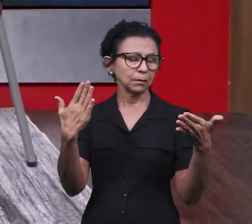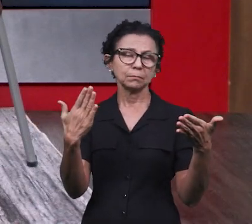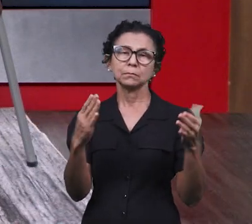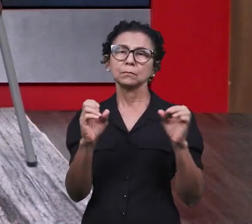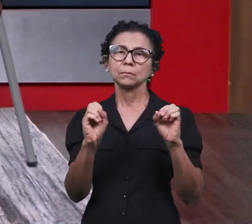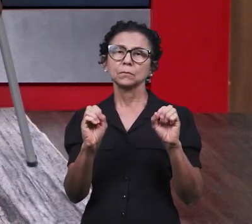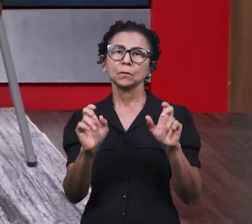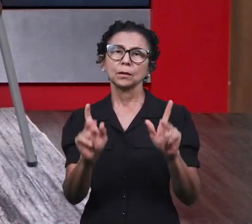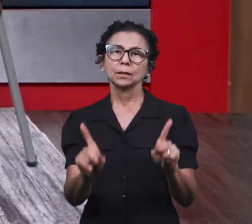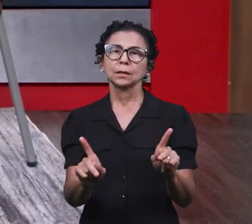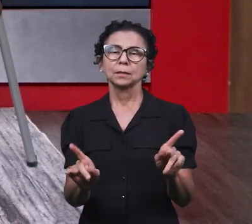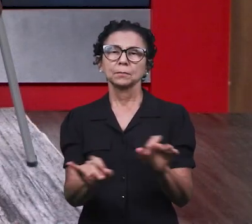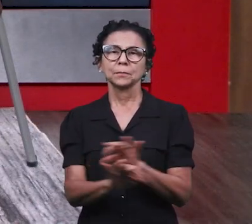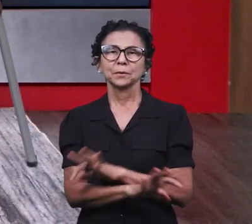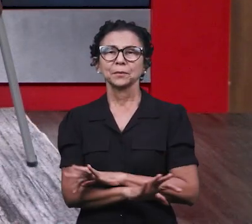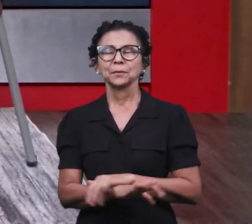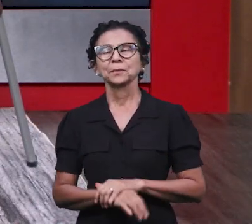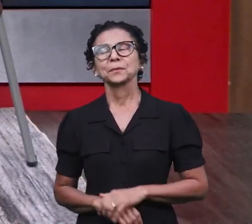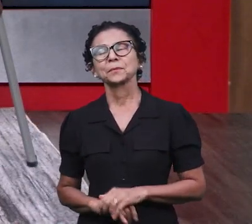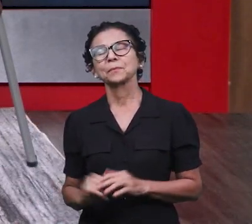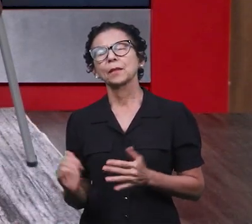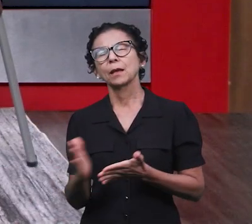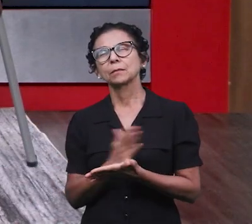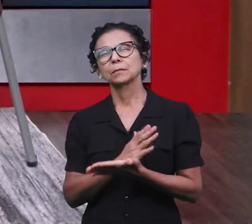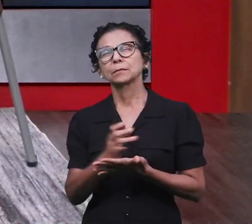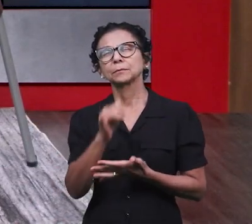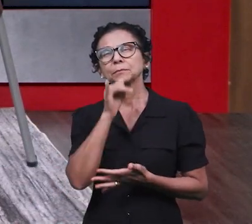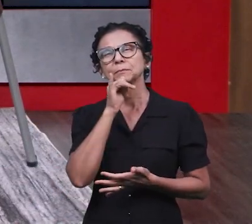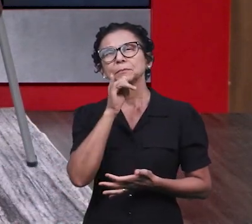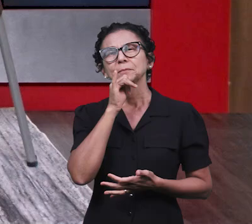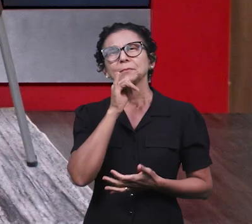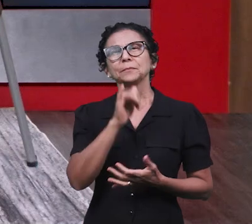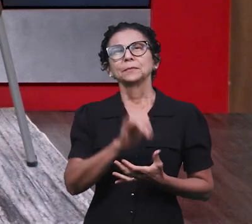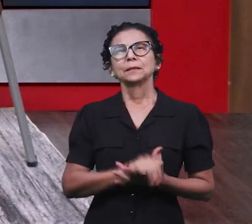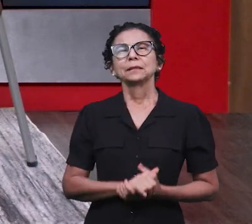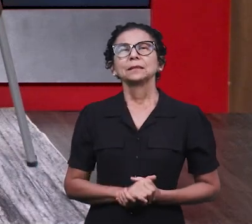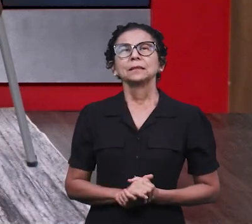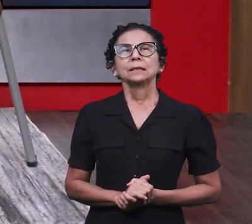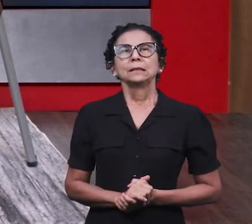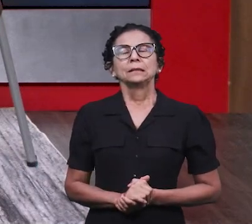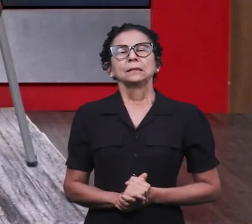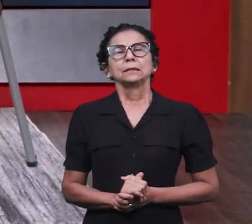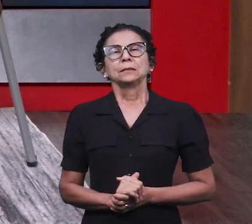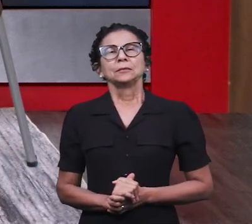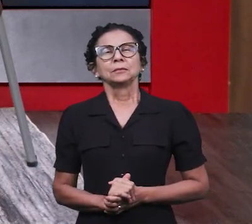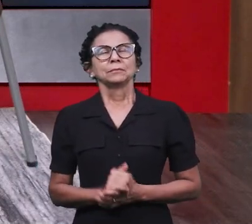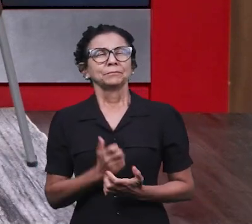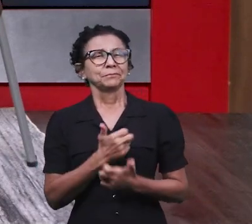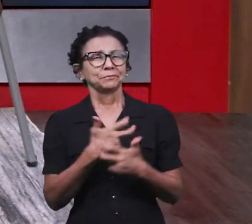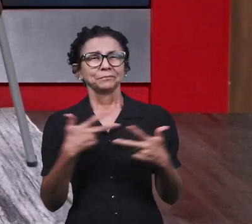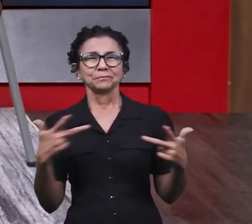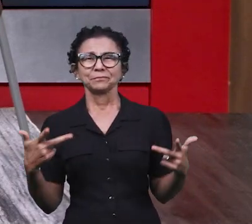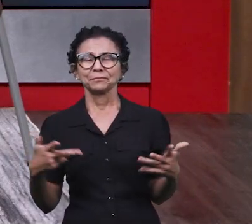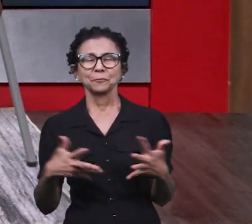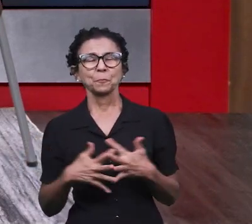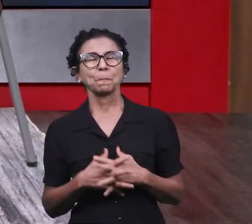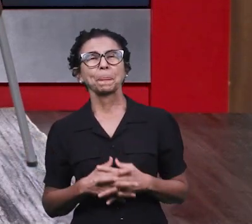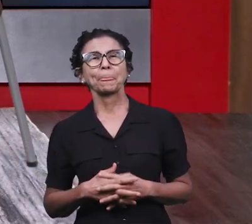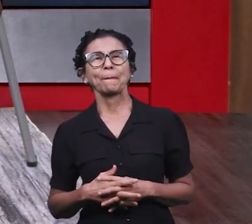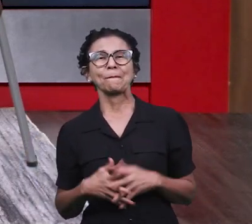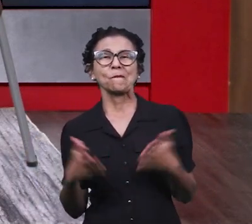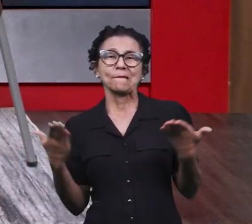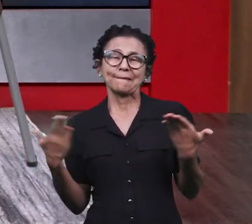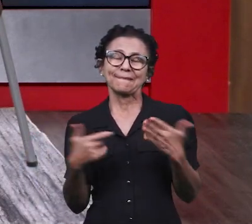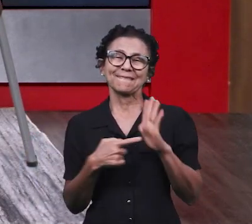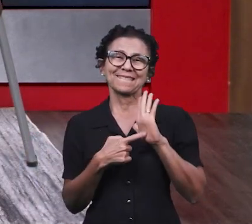esses exemplos aí de aplicações, né? Algumas práticas, tem muitas, né? Mas que a gente pode trazer aí para o conhecimento